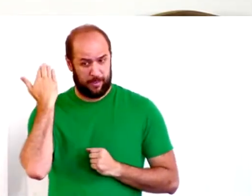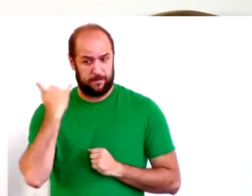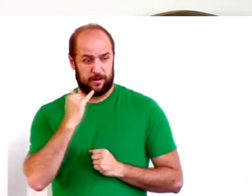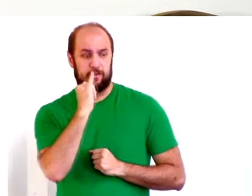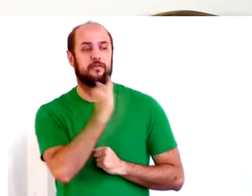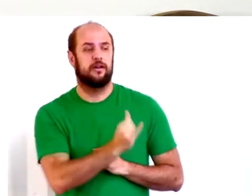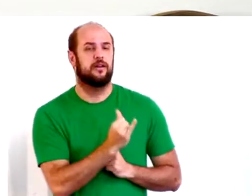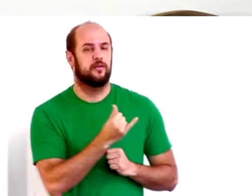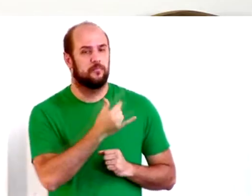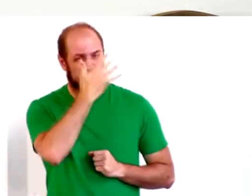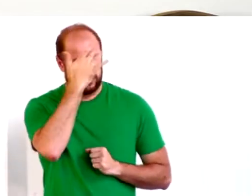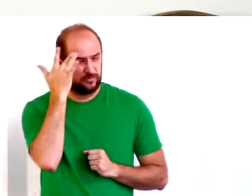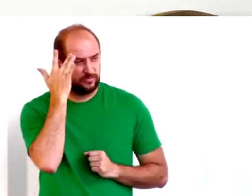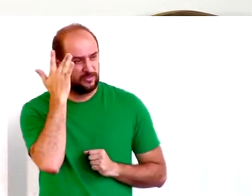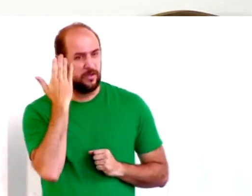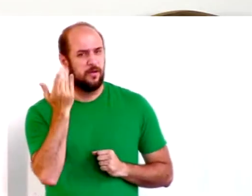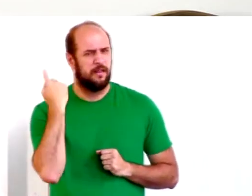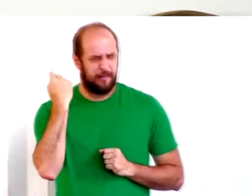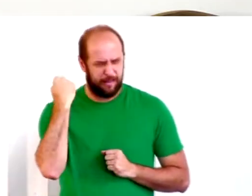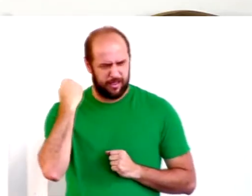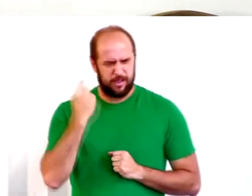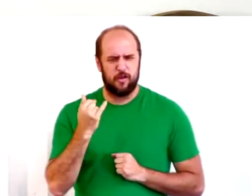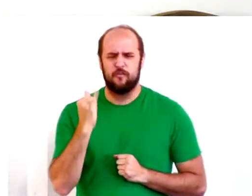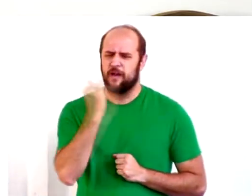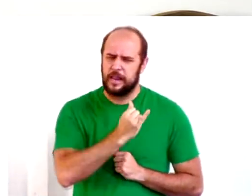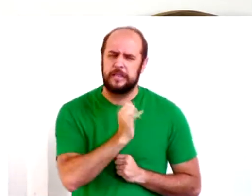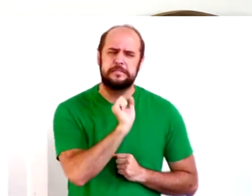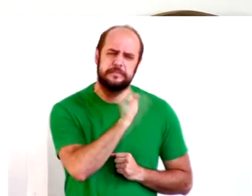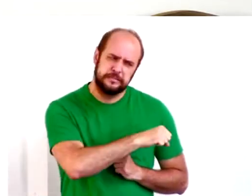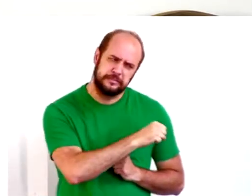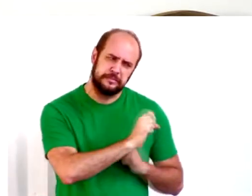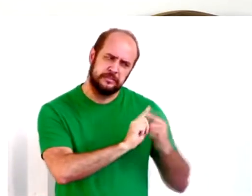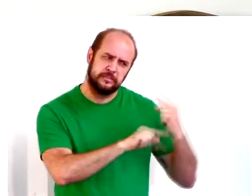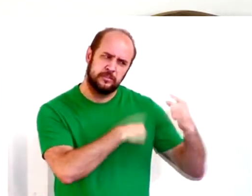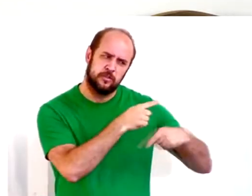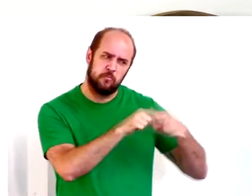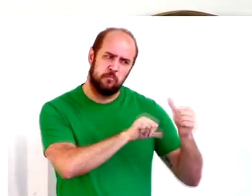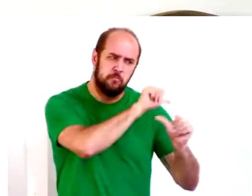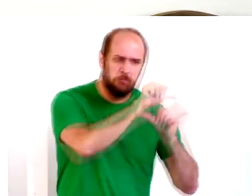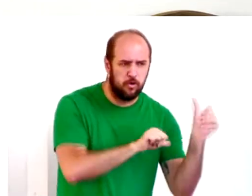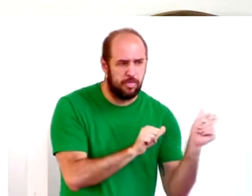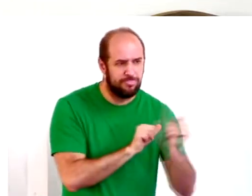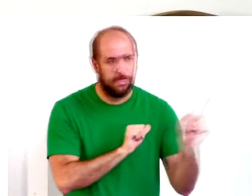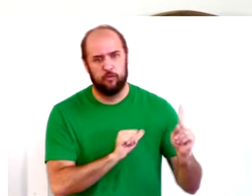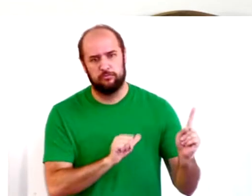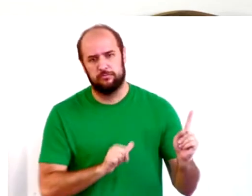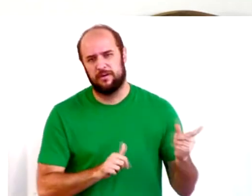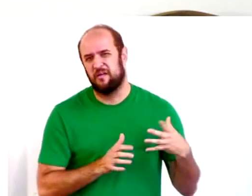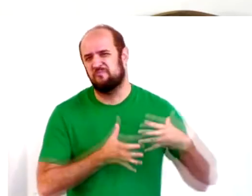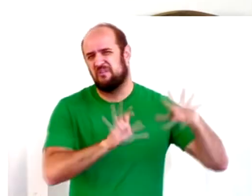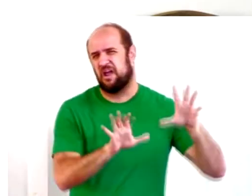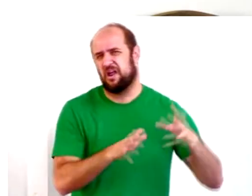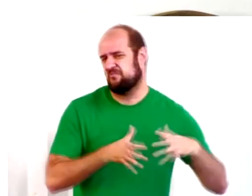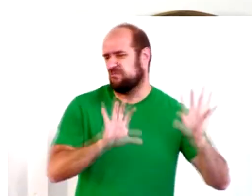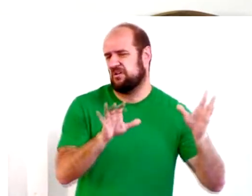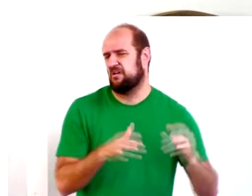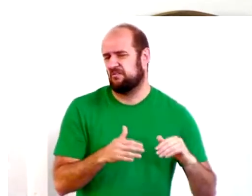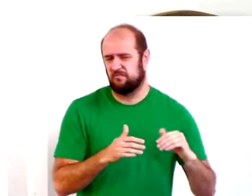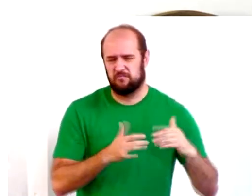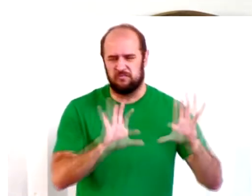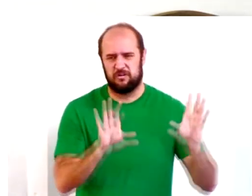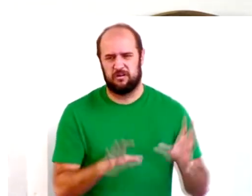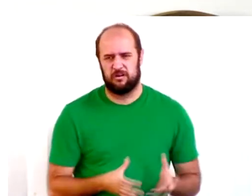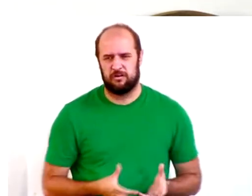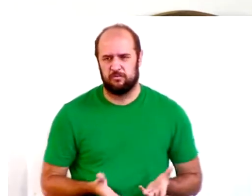disseram sim, mas que em determinado momento o seu sim se tornou um não. Ou não, isso eu não quero, isso eu não faço, assim